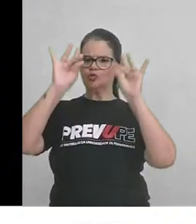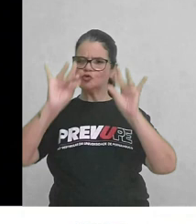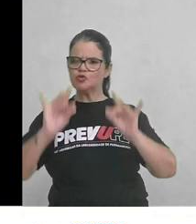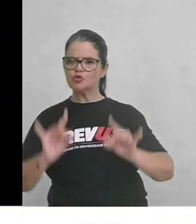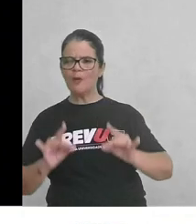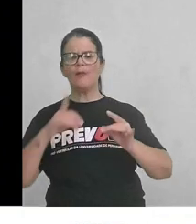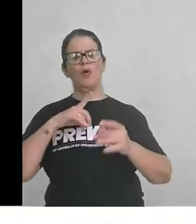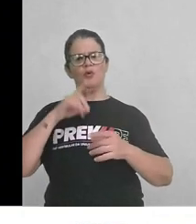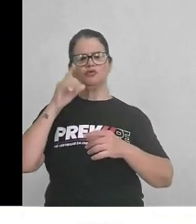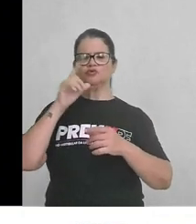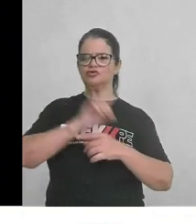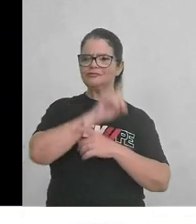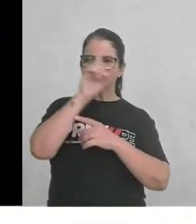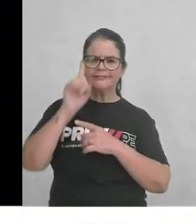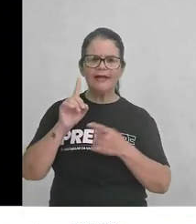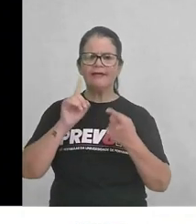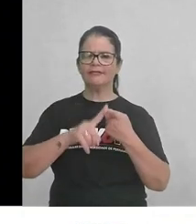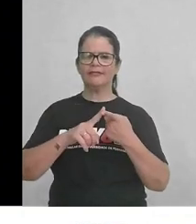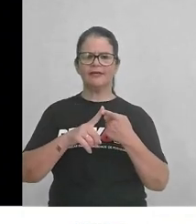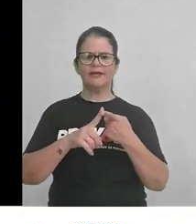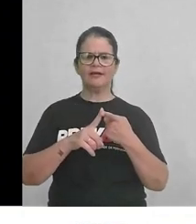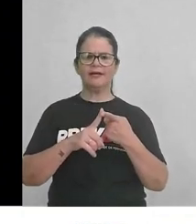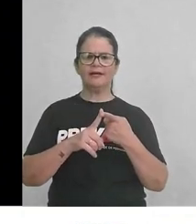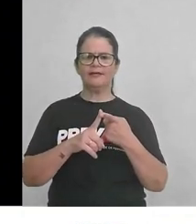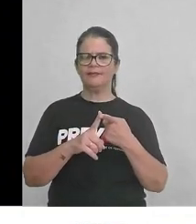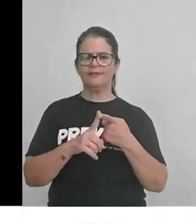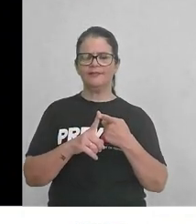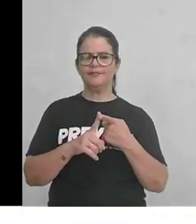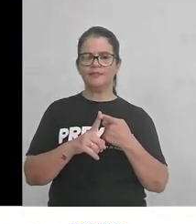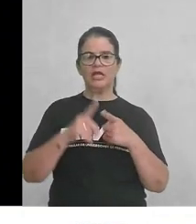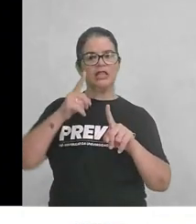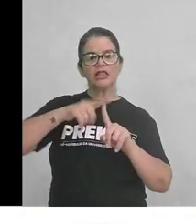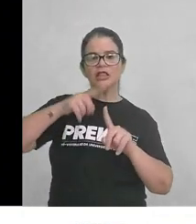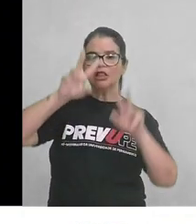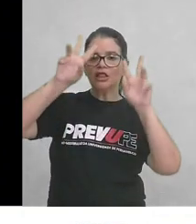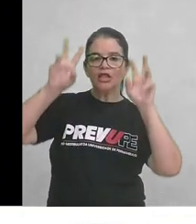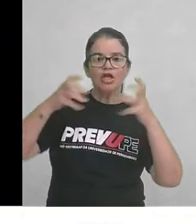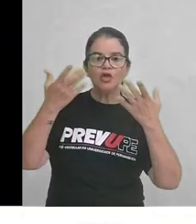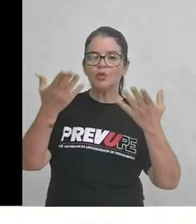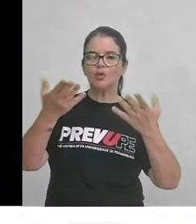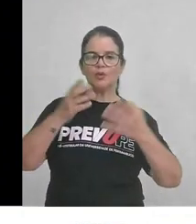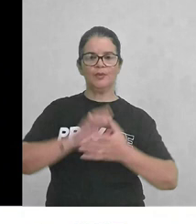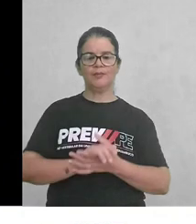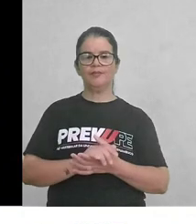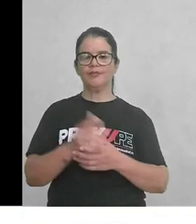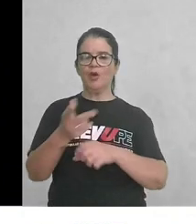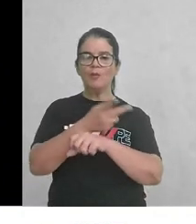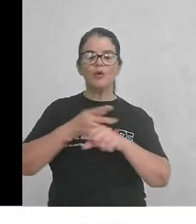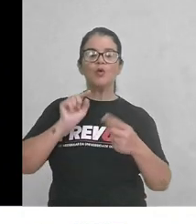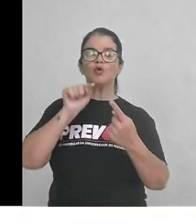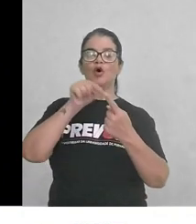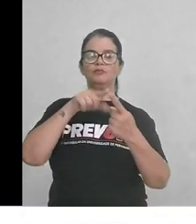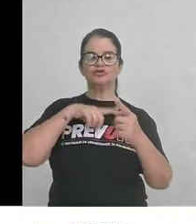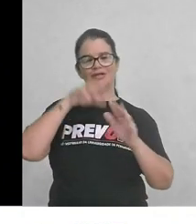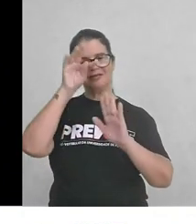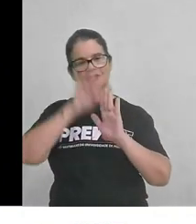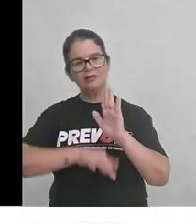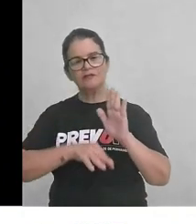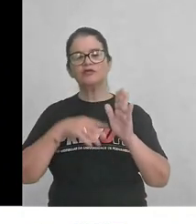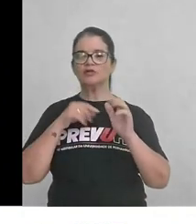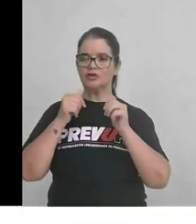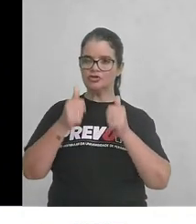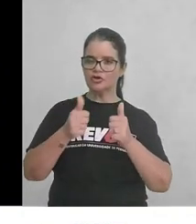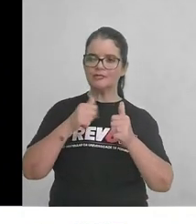título, tá? Procure o objetivo do texto, tá? Interpretar é diferente de compreender. Compreender, você